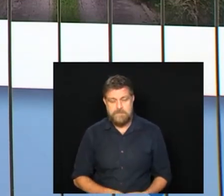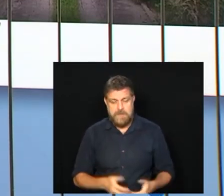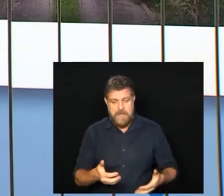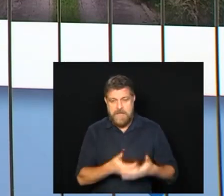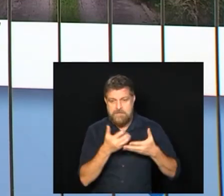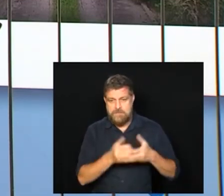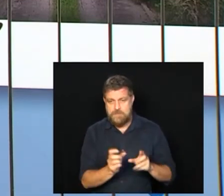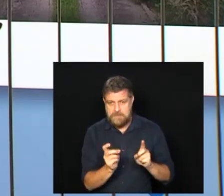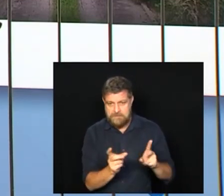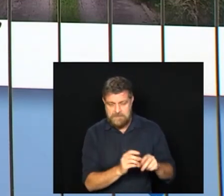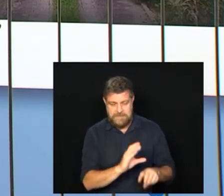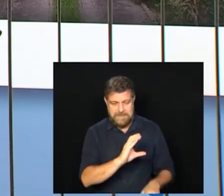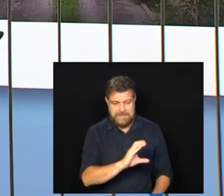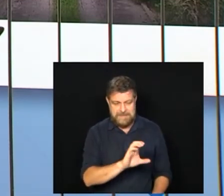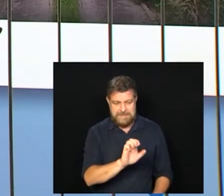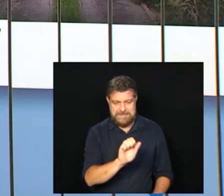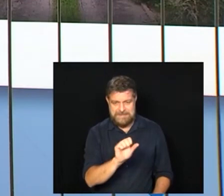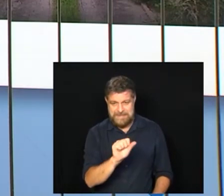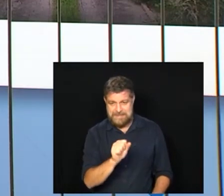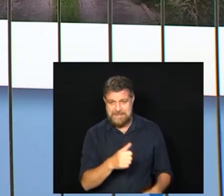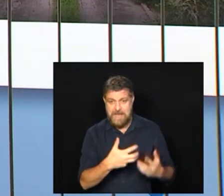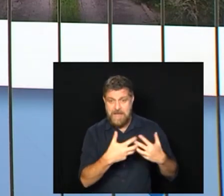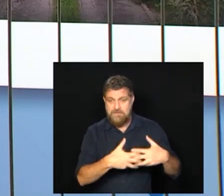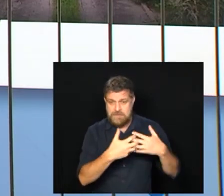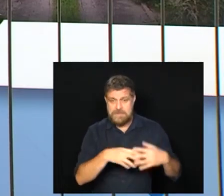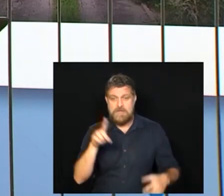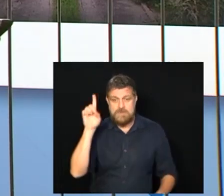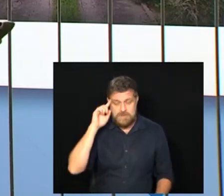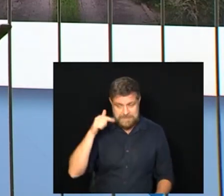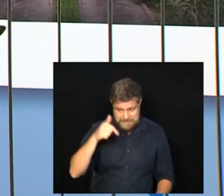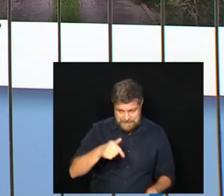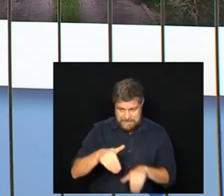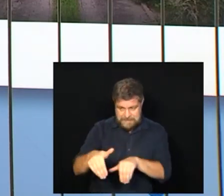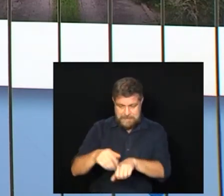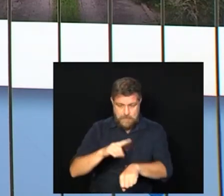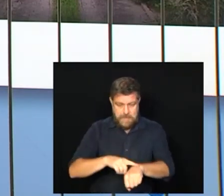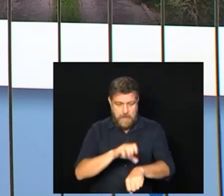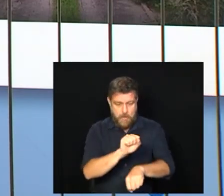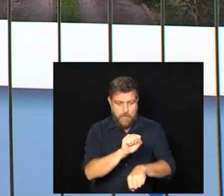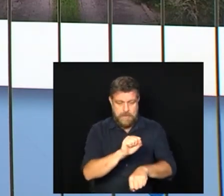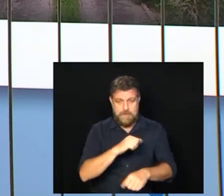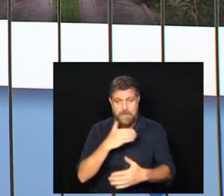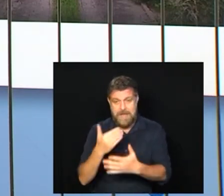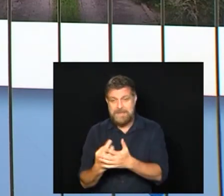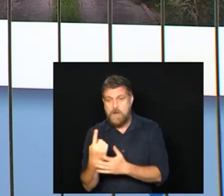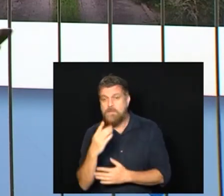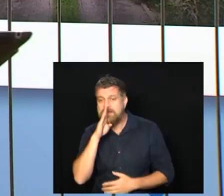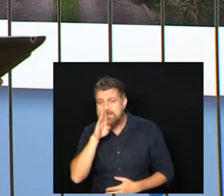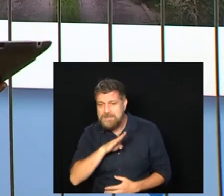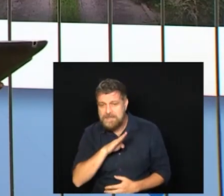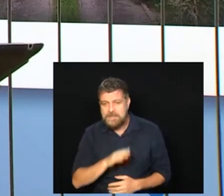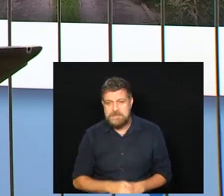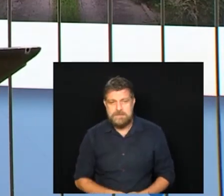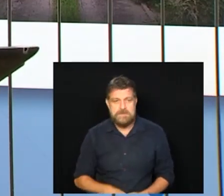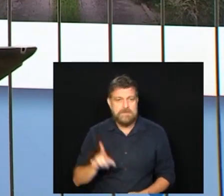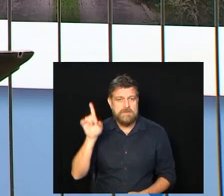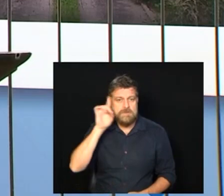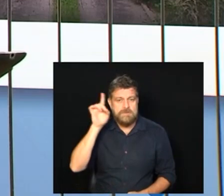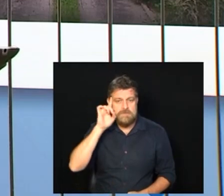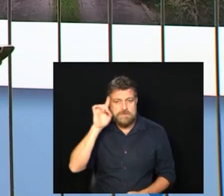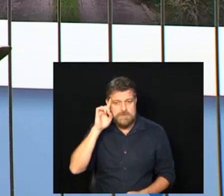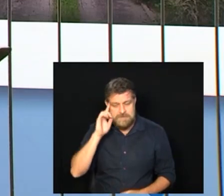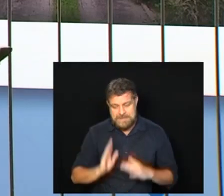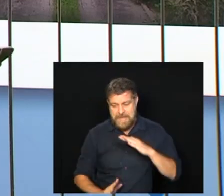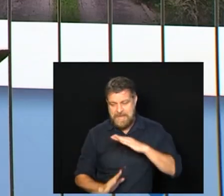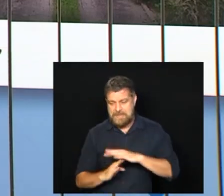Campinas, no Mercado de Flores, vai funcionar no dia do feriado, das 8 da manhã à 1 da tarde. E nos demais dias,